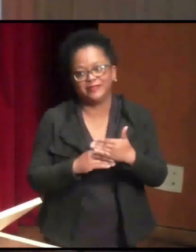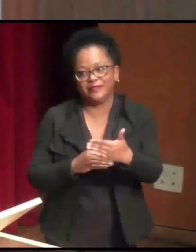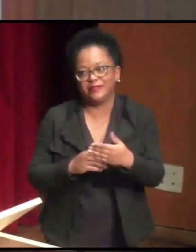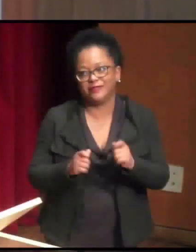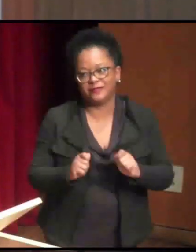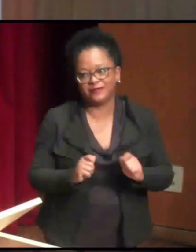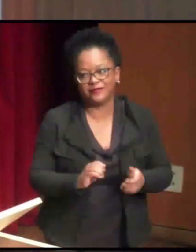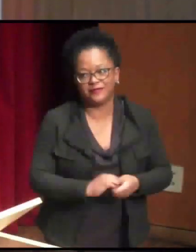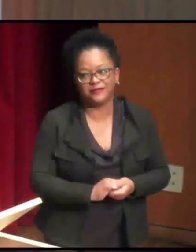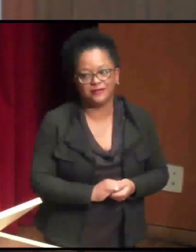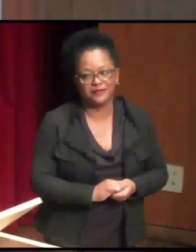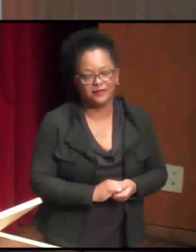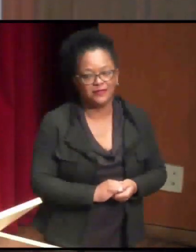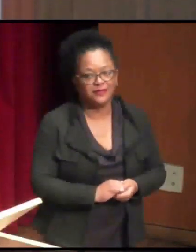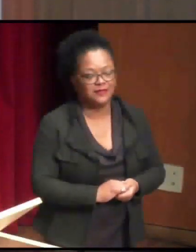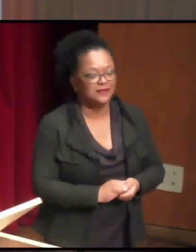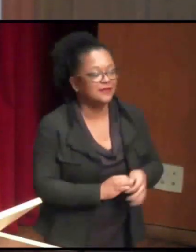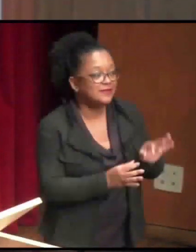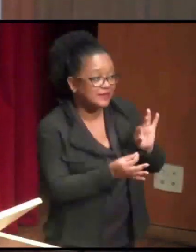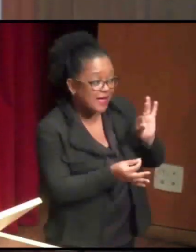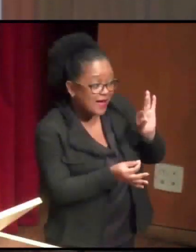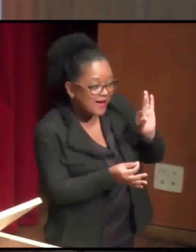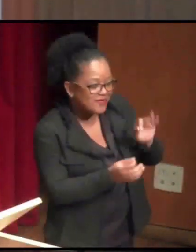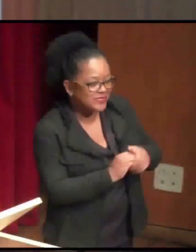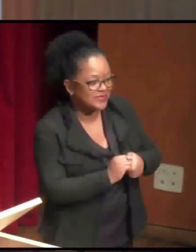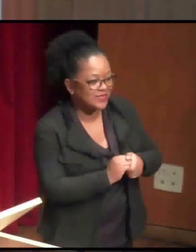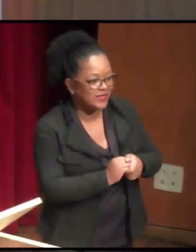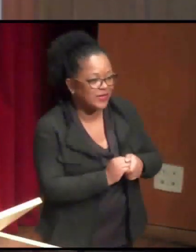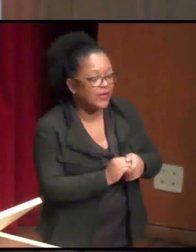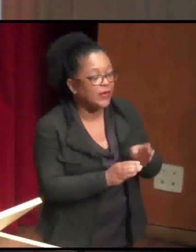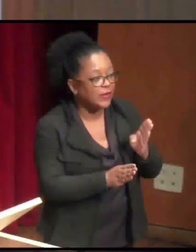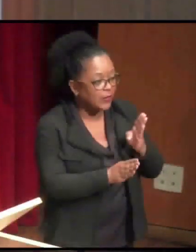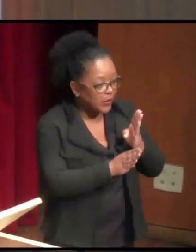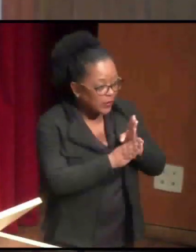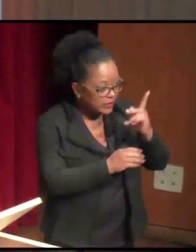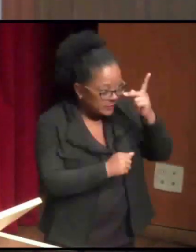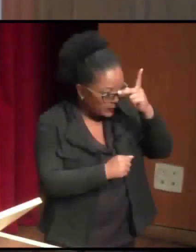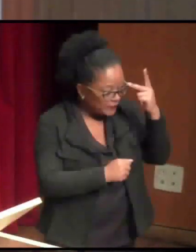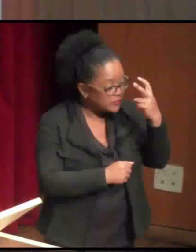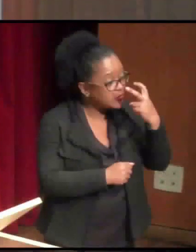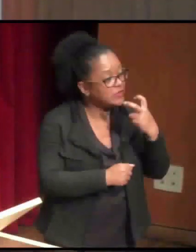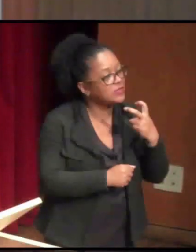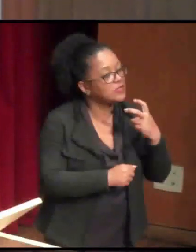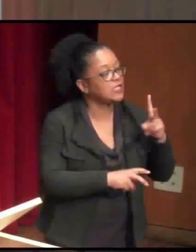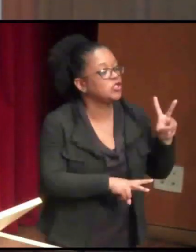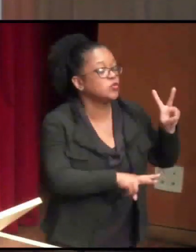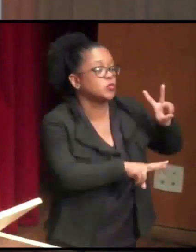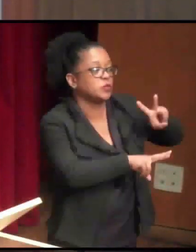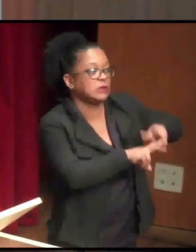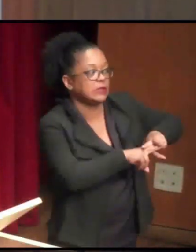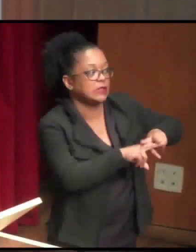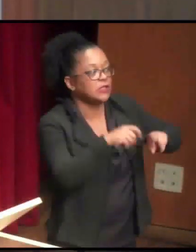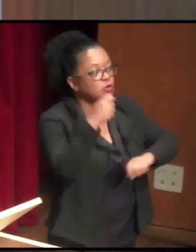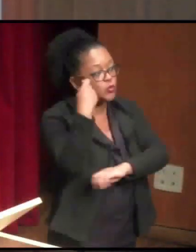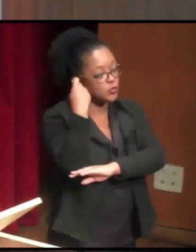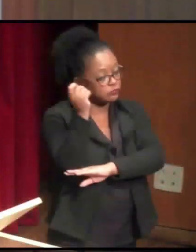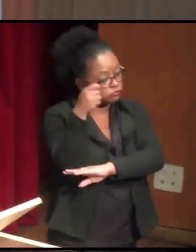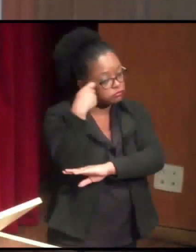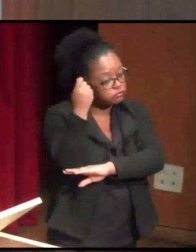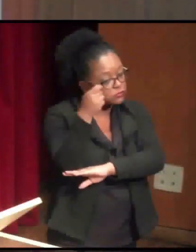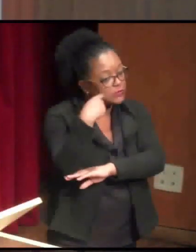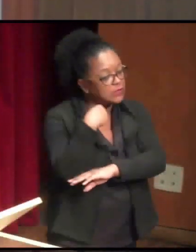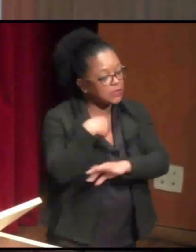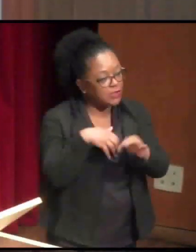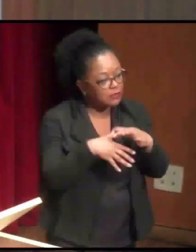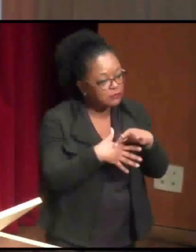com... Eu deixo. Tá rapidinho. Gente, eu encontrei uma deficiente visual no presídio lá em Porto Alegre, quando eu era gestor. E a gente chegou